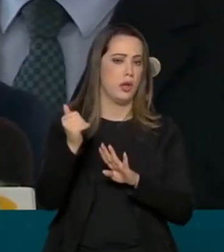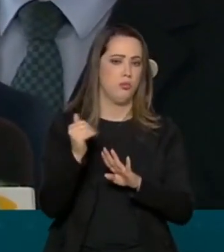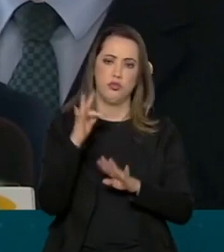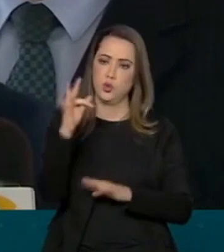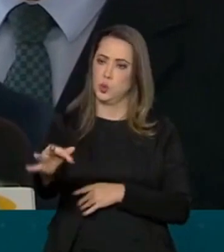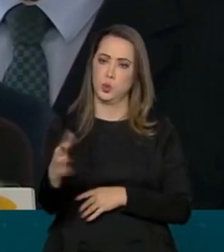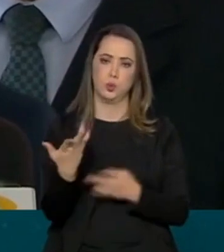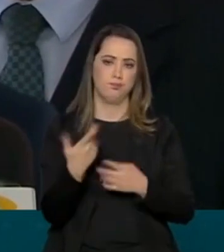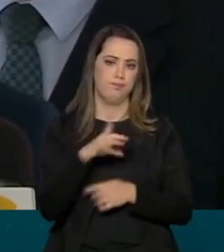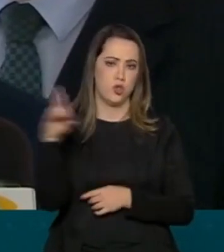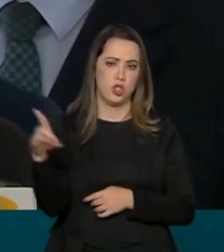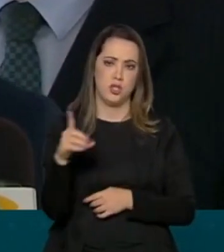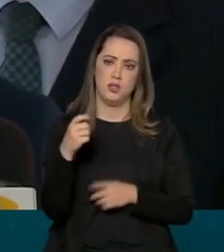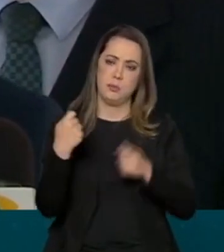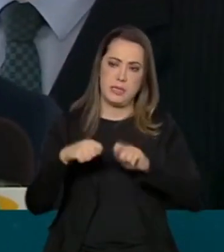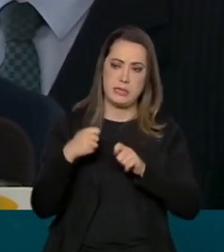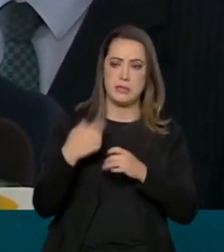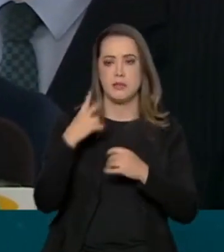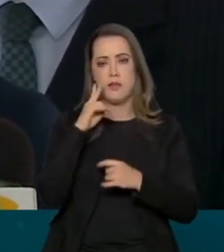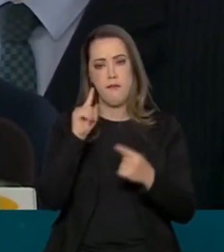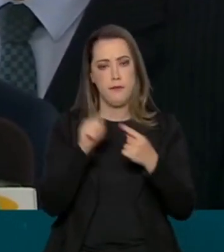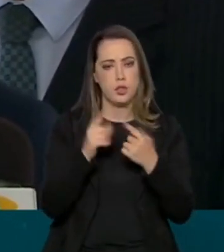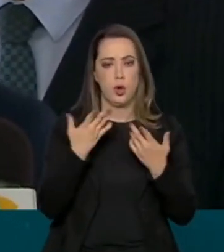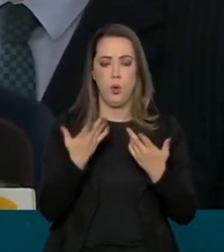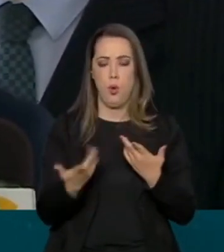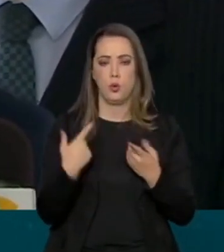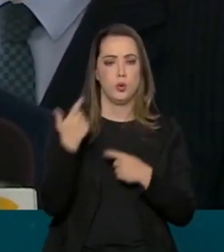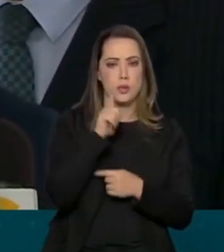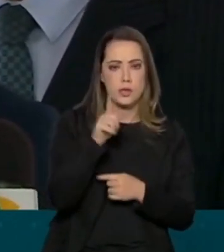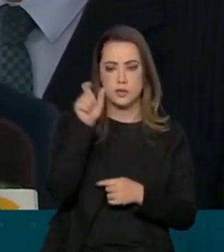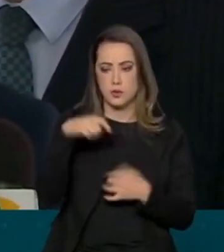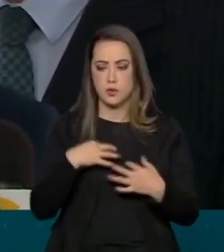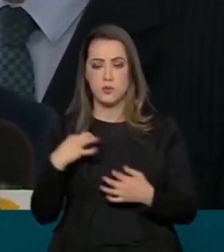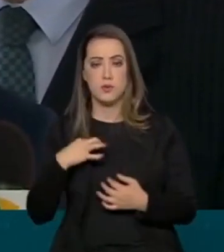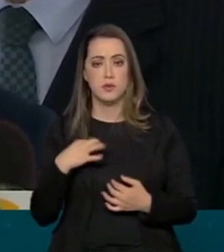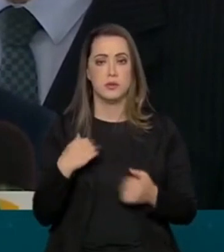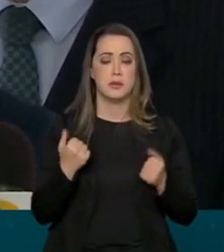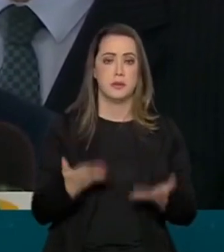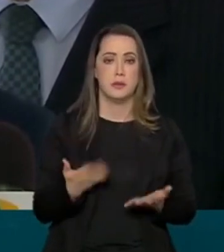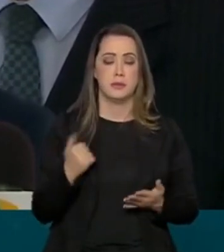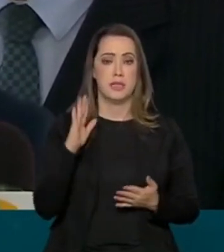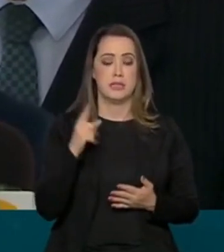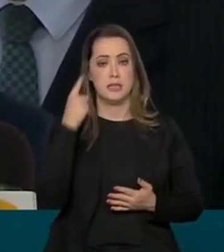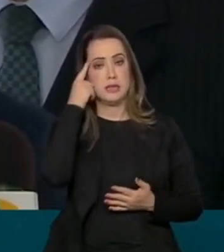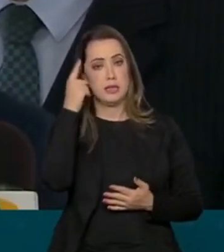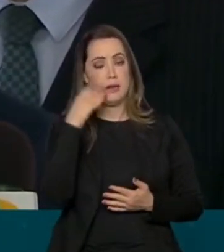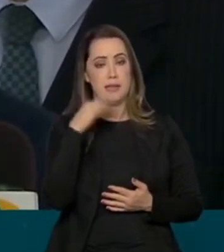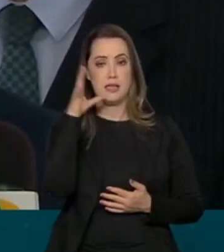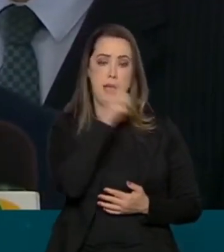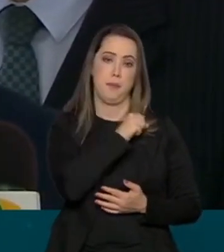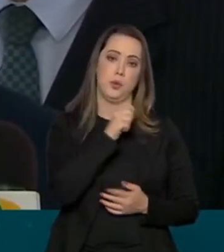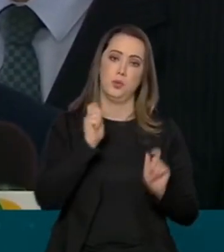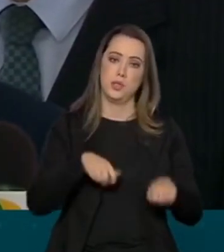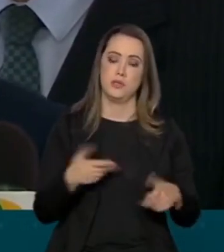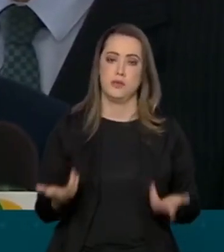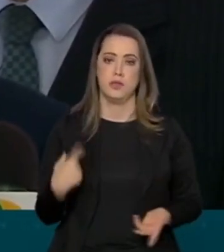cronograma, né, que depende de como a gente vai conseguir esses voluntários, mas a ideia é que seja o mais acelerado possível. A